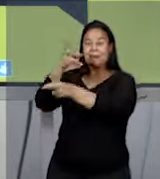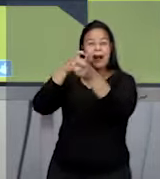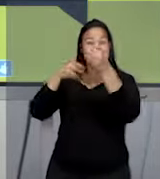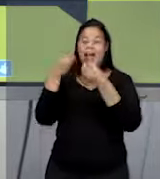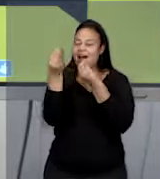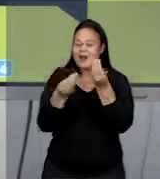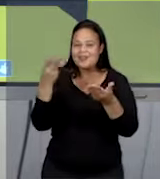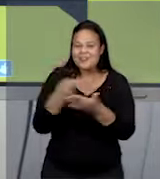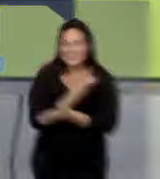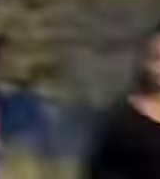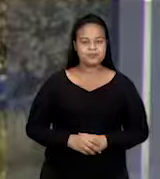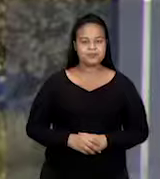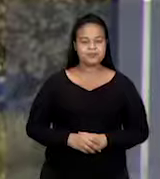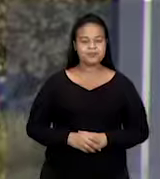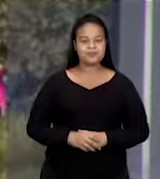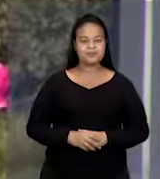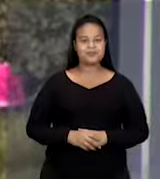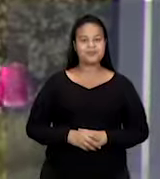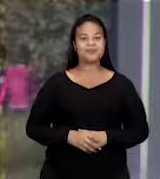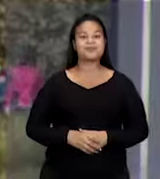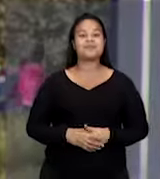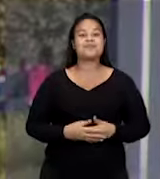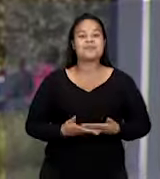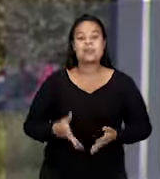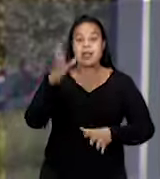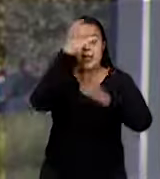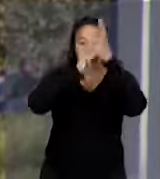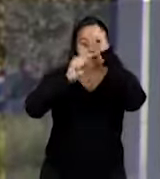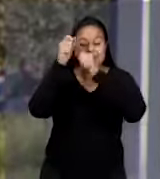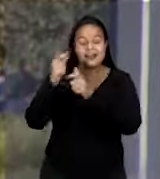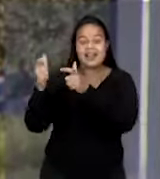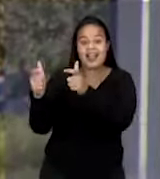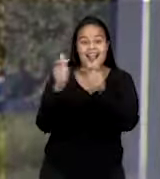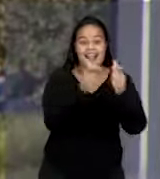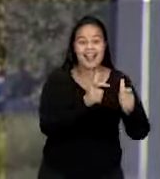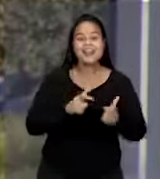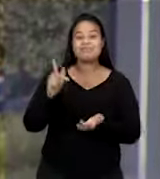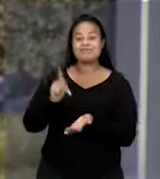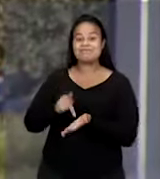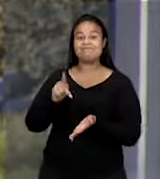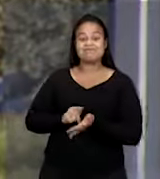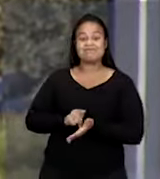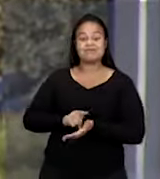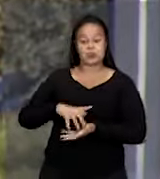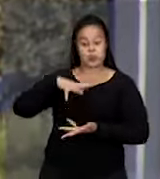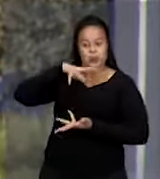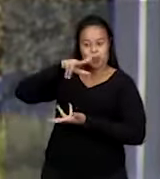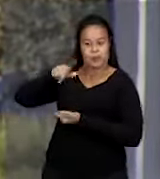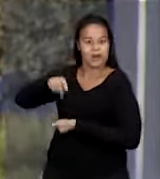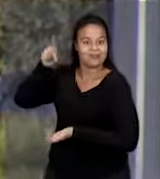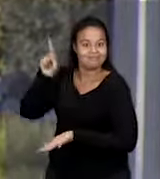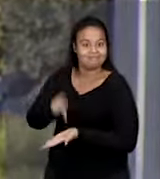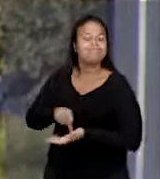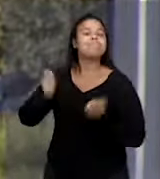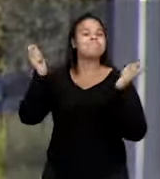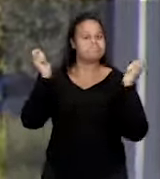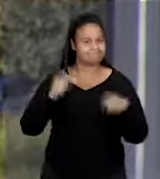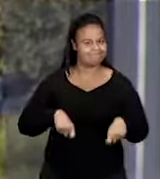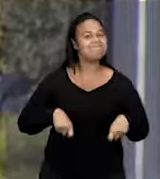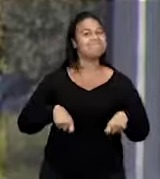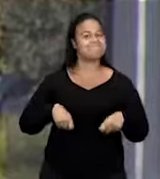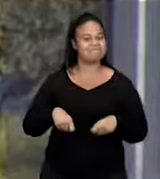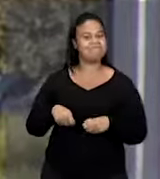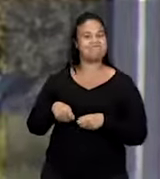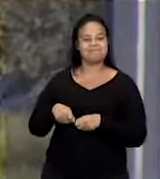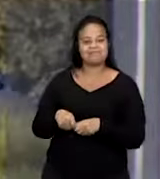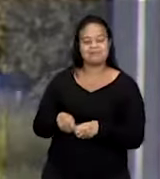como acontece. Para a gente aprender a se localizar de verdade aqui no mundo real, nós precisamos de um ponto